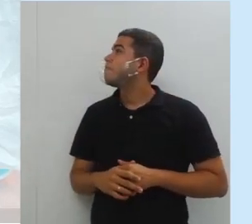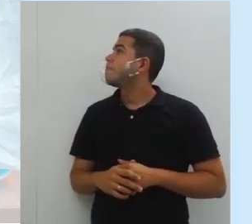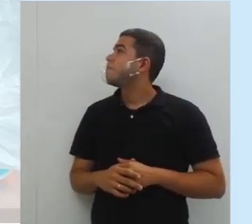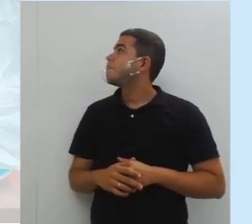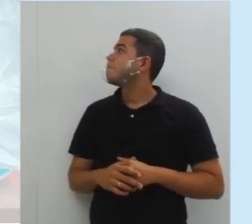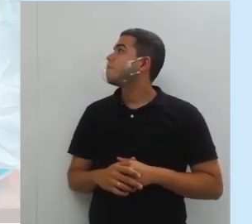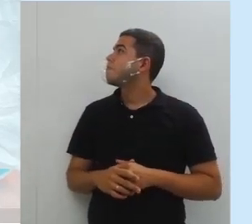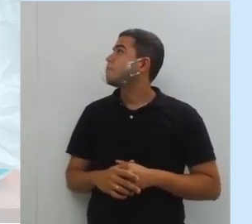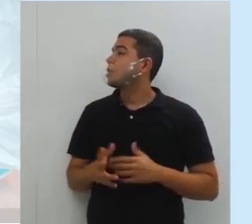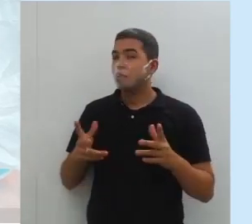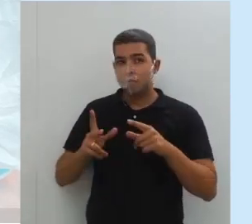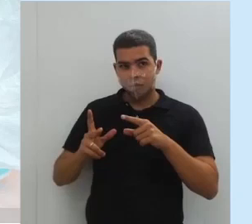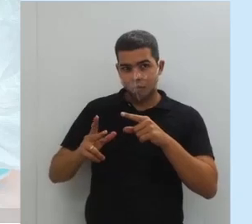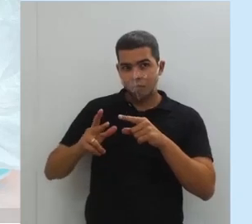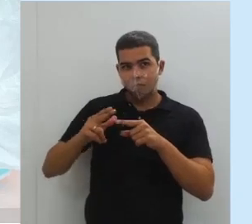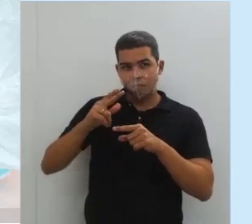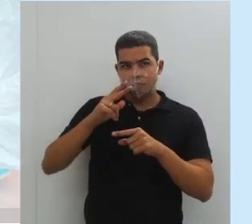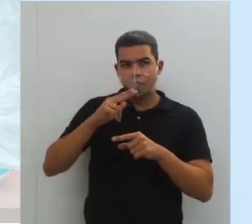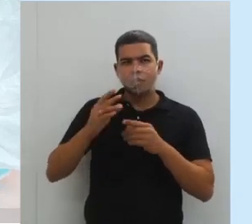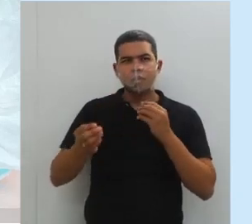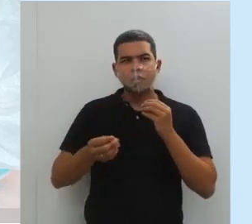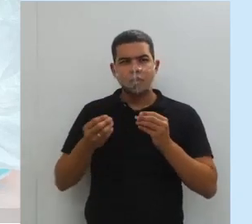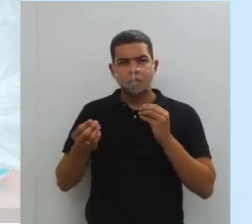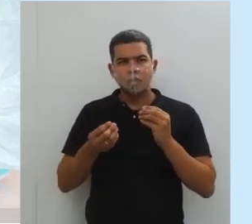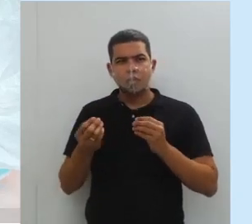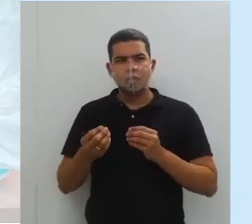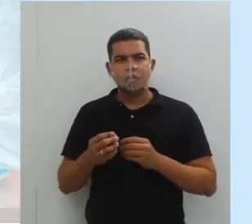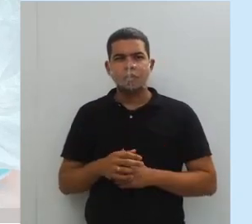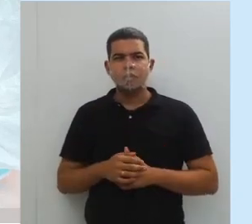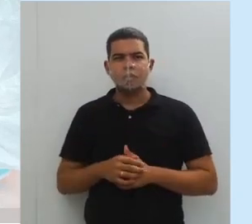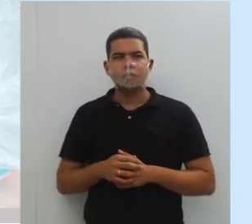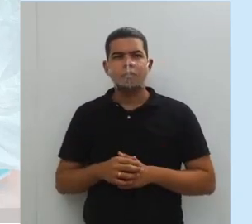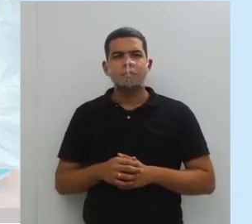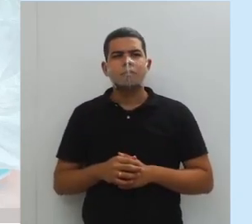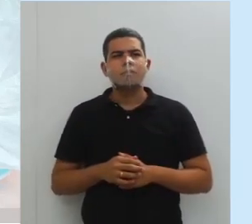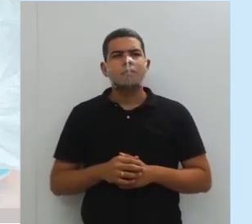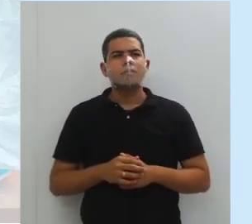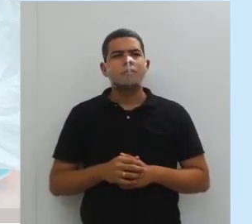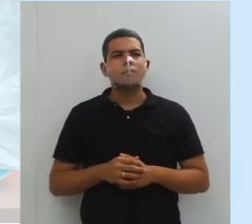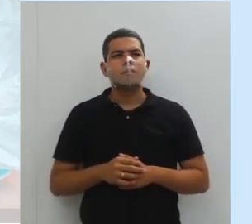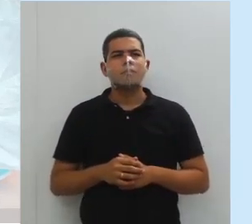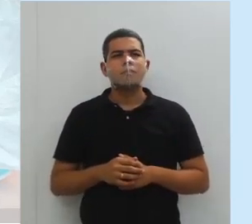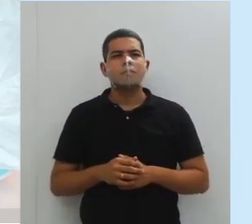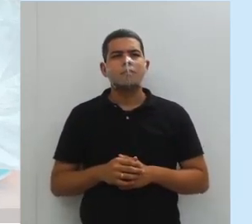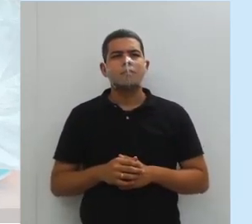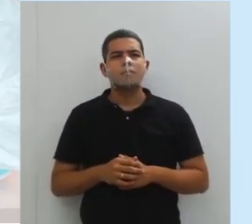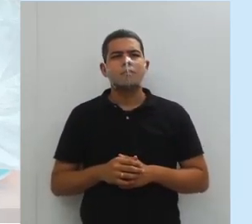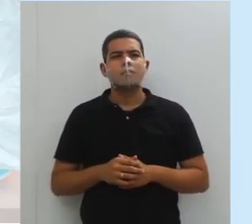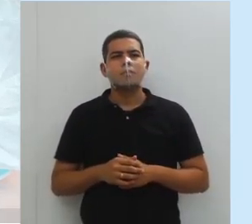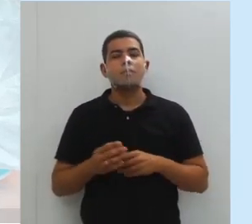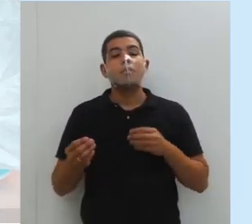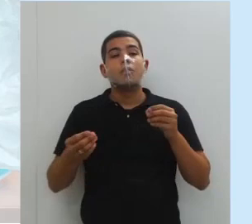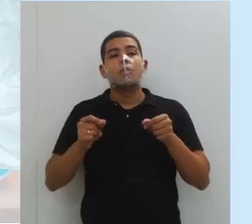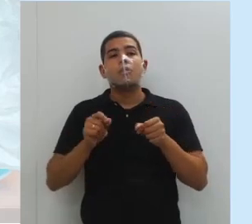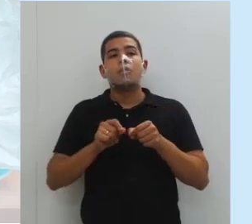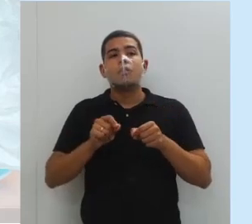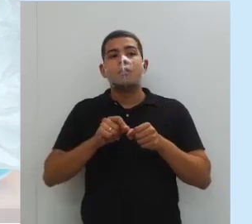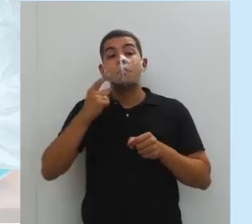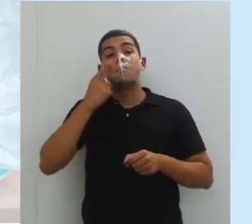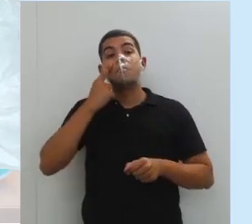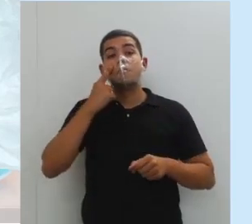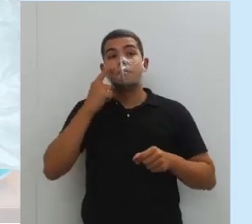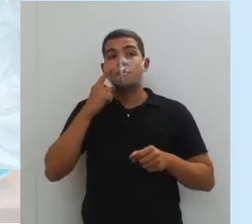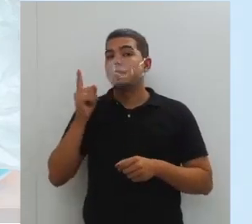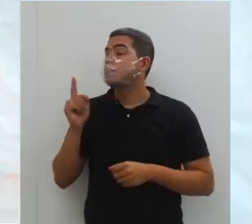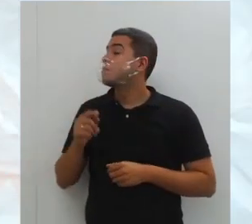gente vai começar cortando a sacola, tá? Eu já deixei uma parte pronta, mas eu vou trazer aqui para vocês também visualizarem como é que se faz.